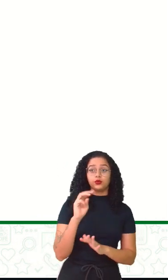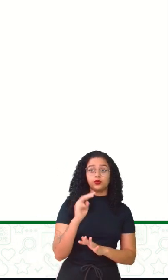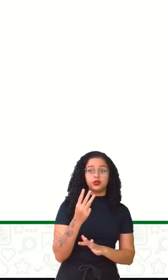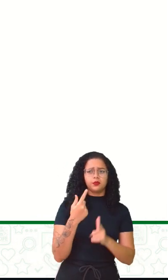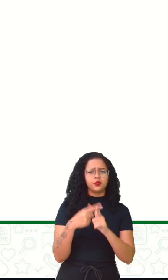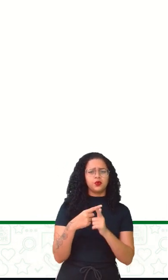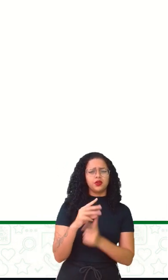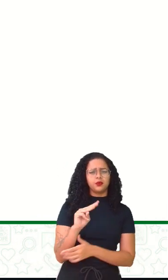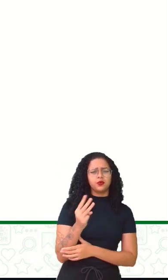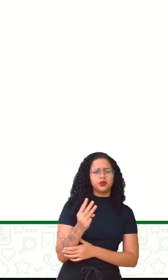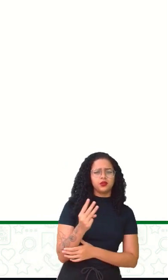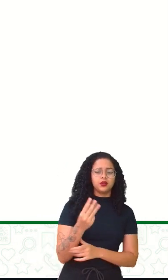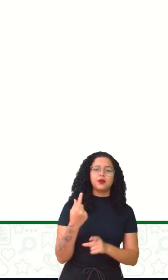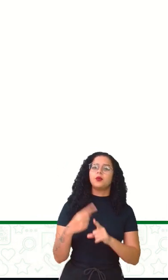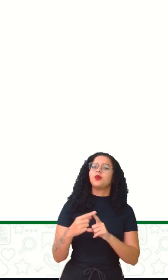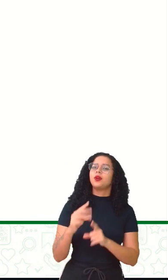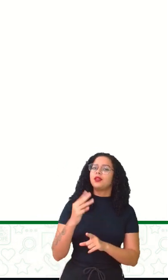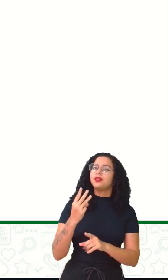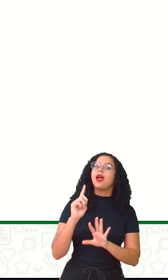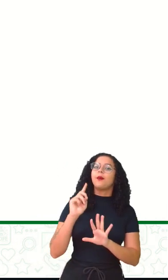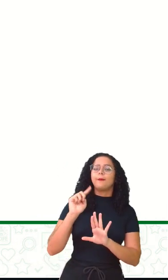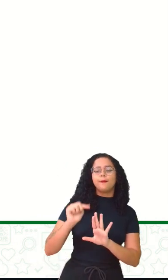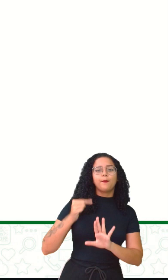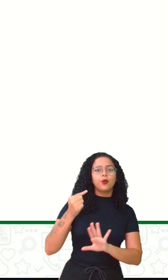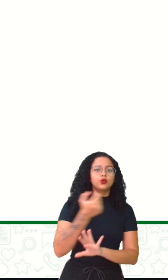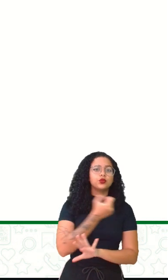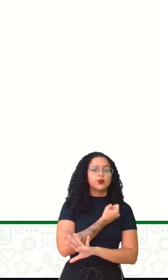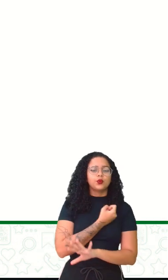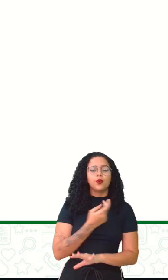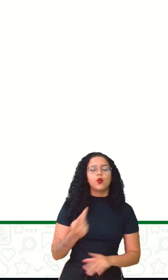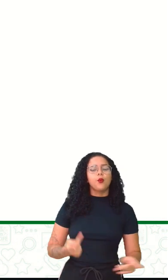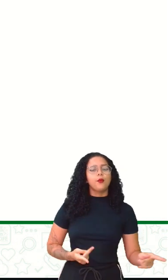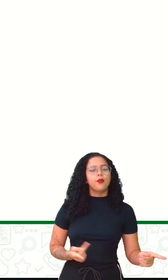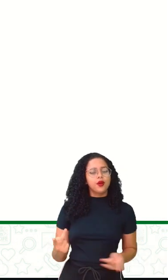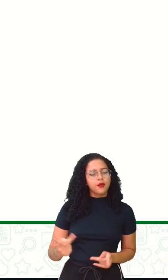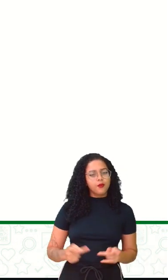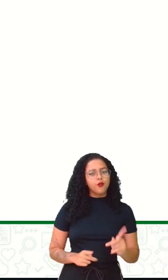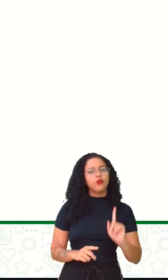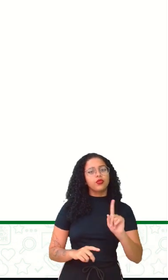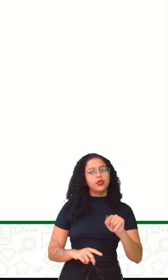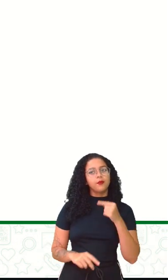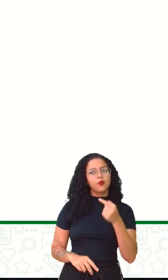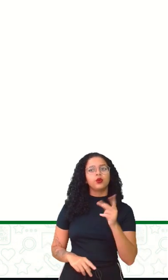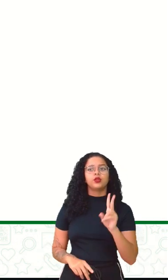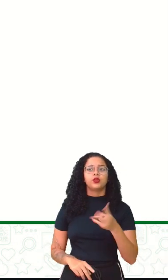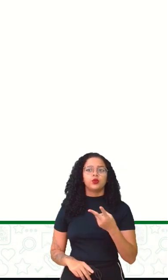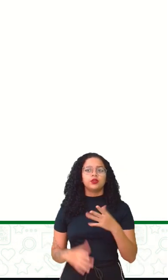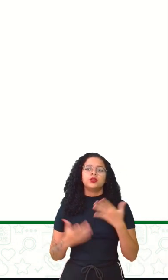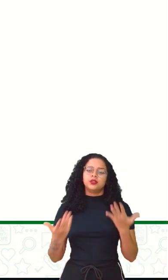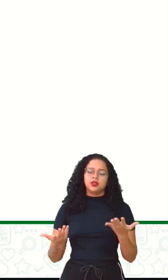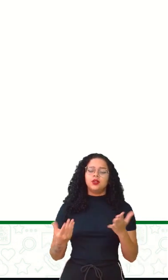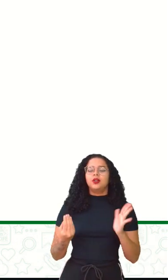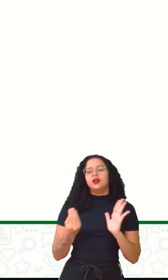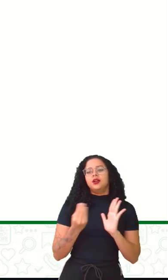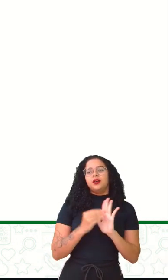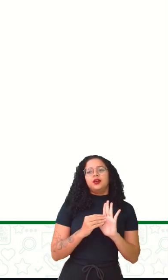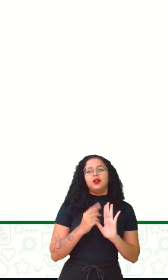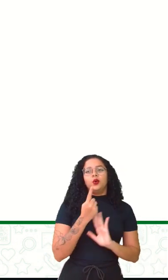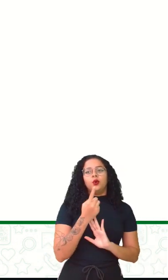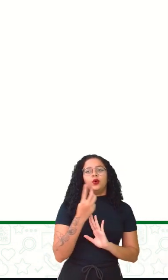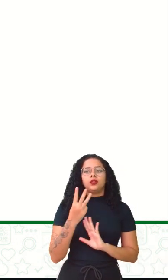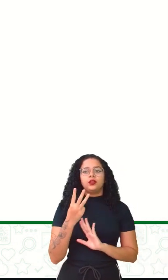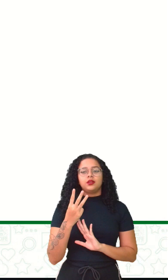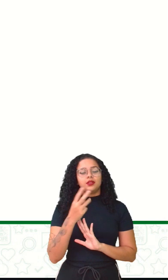por 3, Ricardinho? Porque 3 é o próximo número primo, que é depois de 2. E aí eu vou colocar 1, 3 e